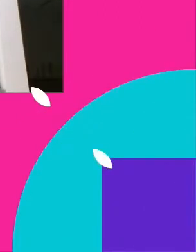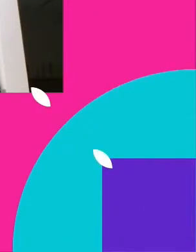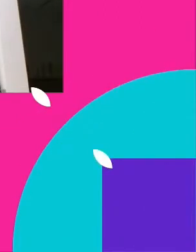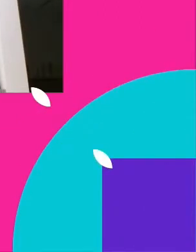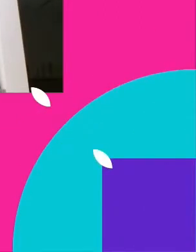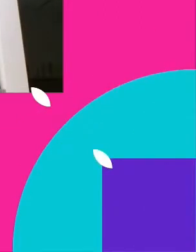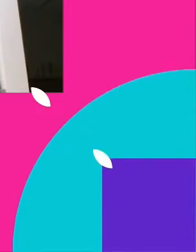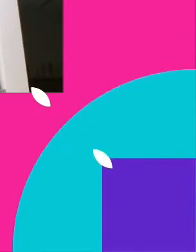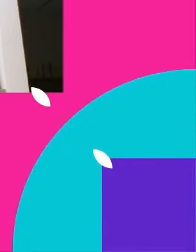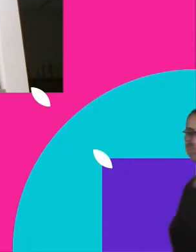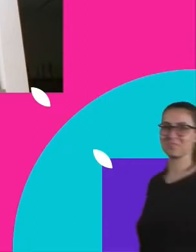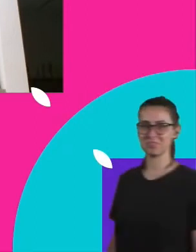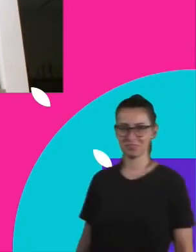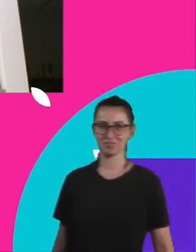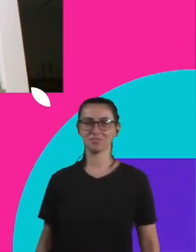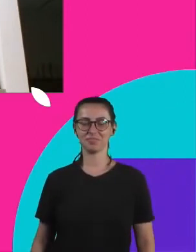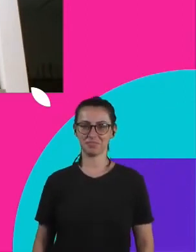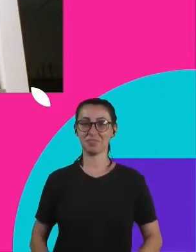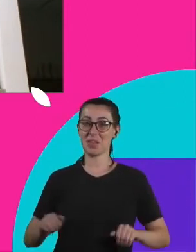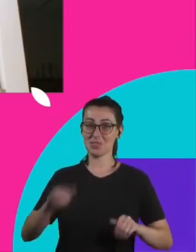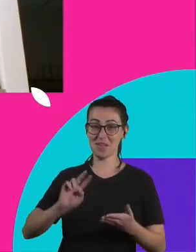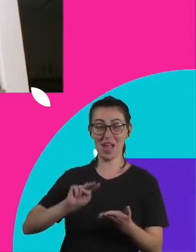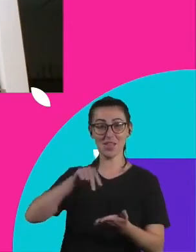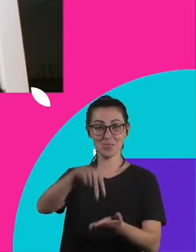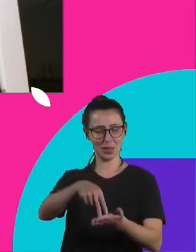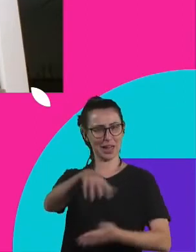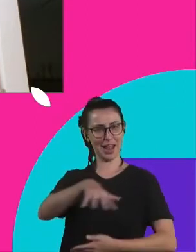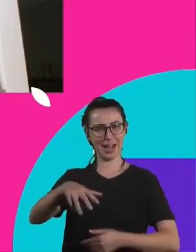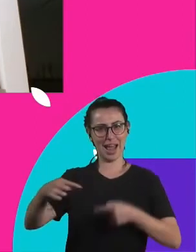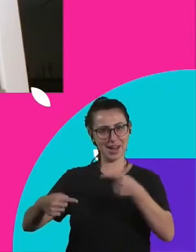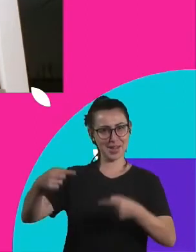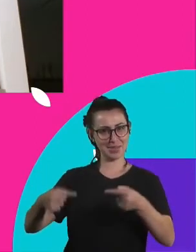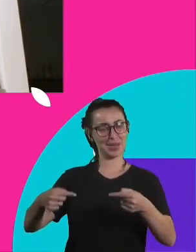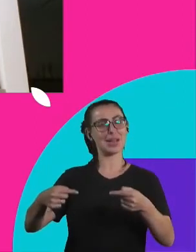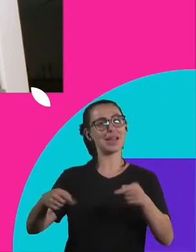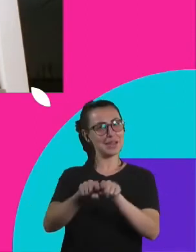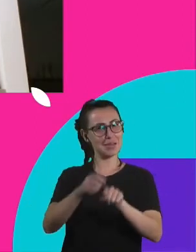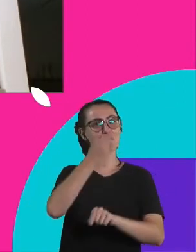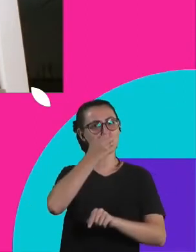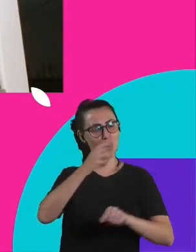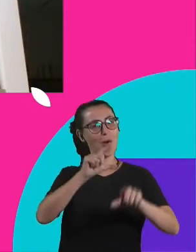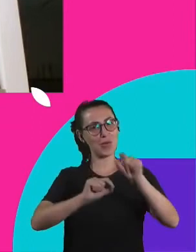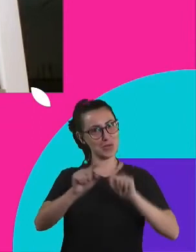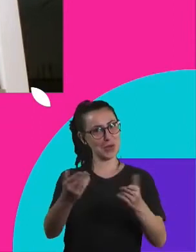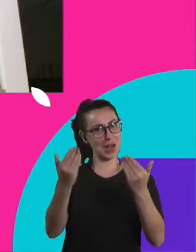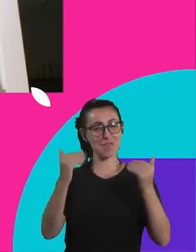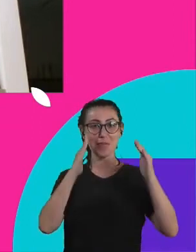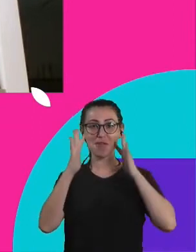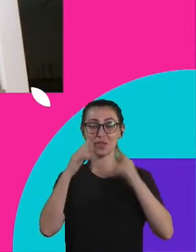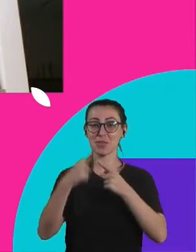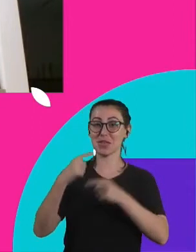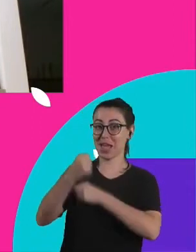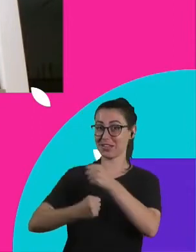mais representatividade na política e boas escolhas, né? Ano que vem é um ano eleitoral, vamos Exatamente. refletir muito sobre isso. Vou te